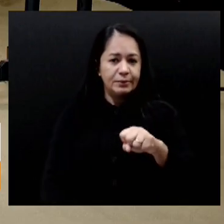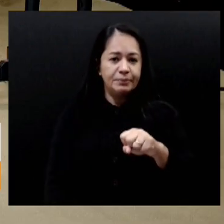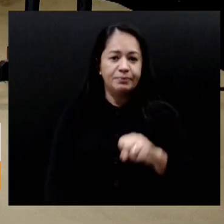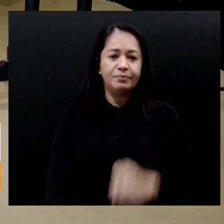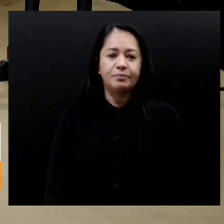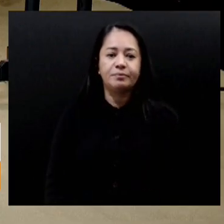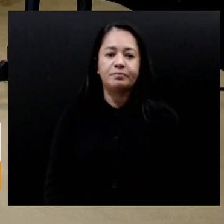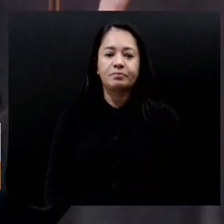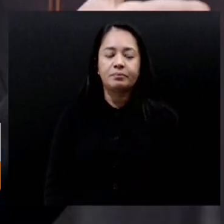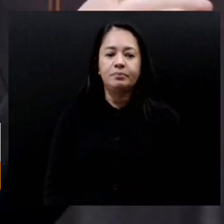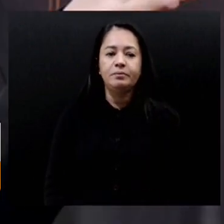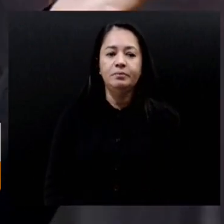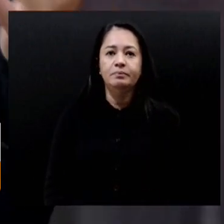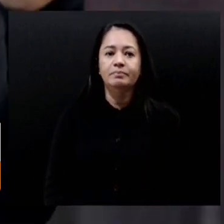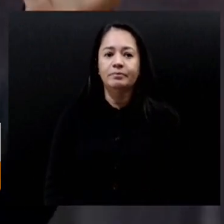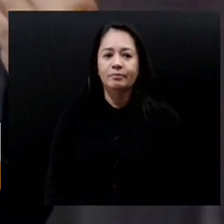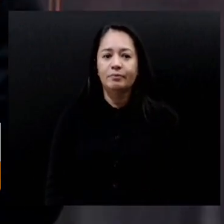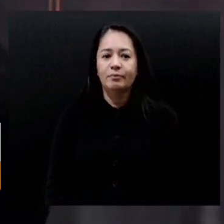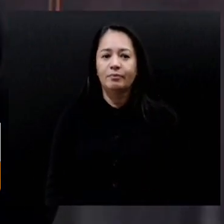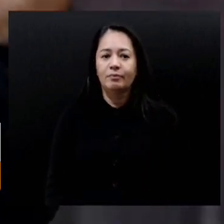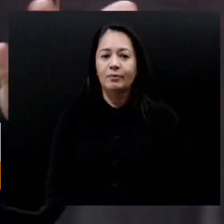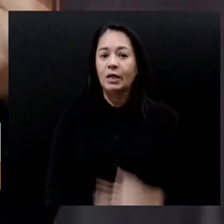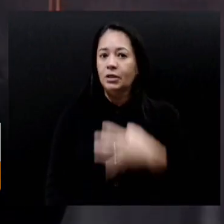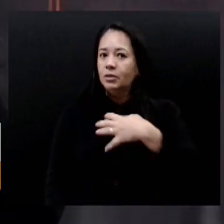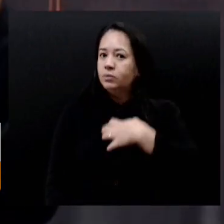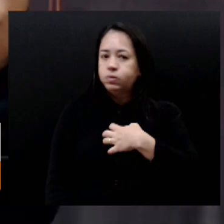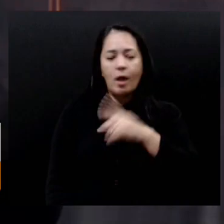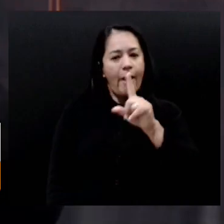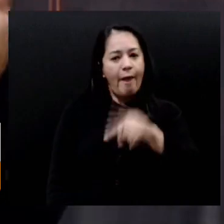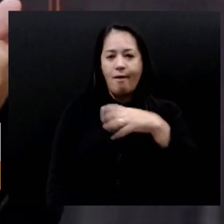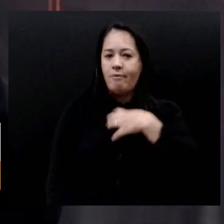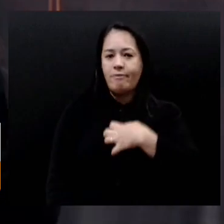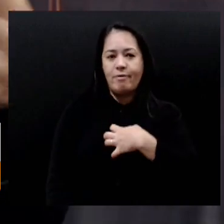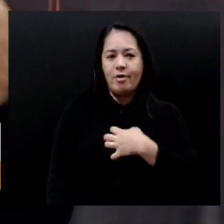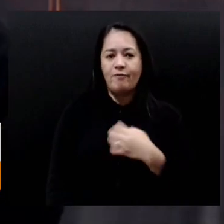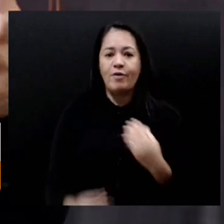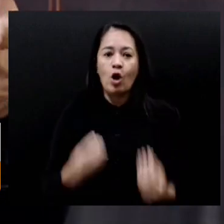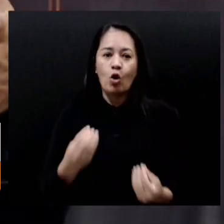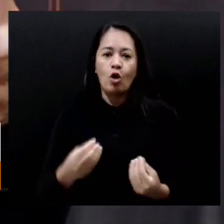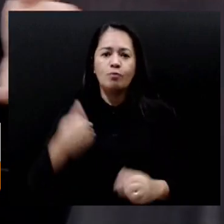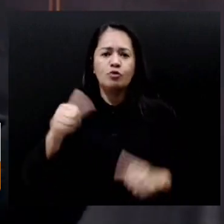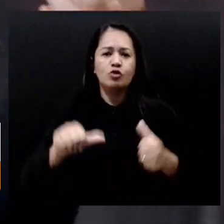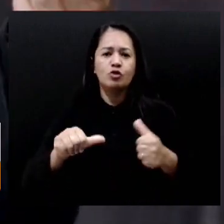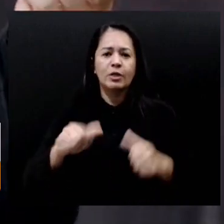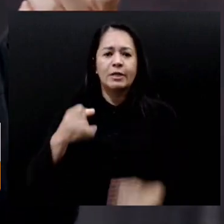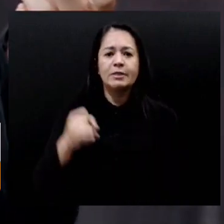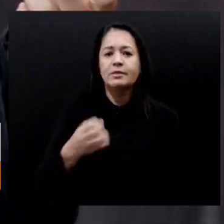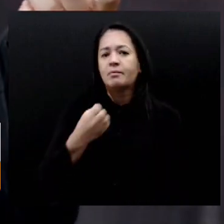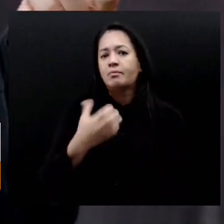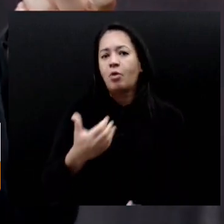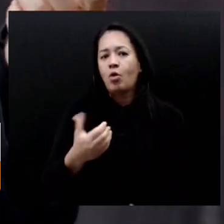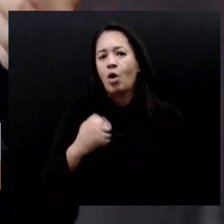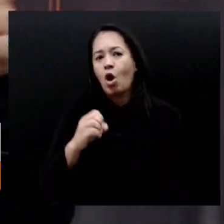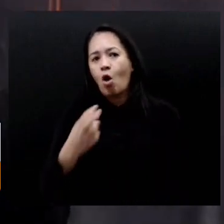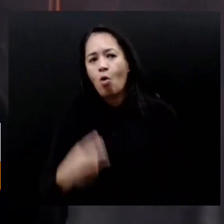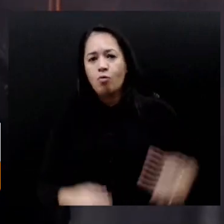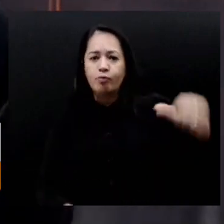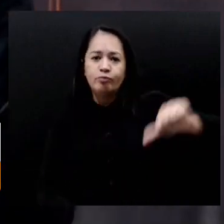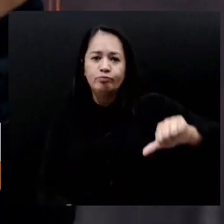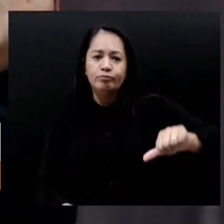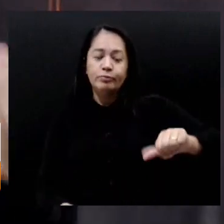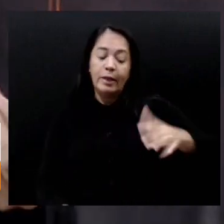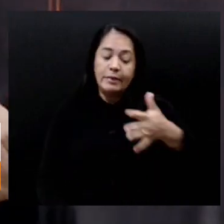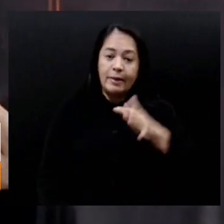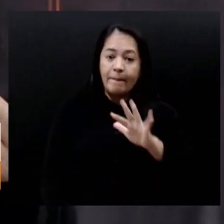Vamos lá, a raiva é a raiva. Como a gente vai julgar se ela é boa ou é ruim, aí vai depender de cada circunstância, exatamente. Né?